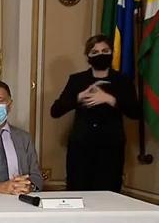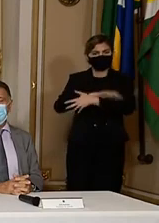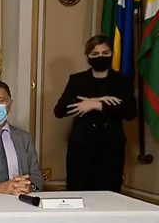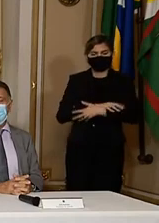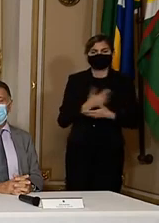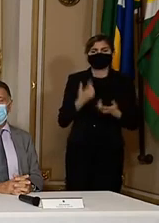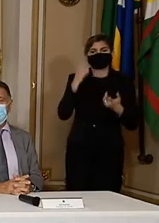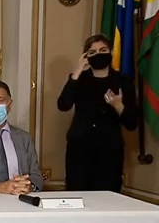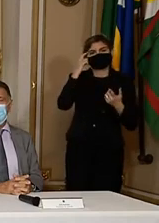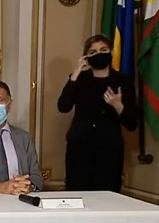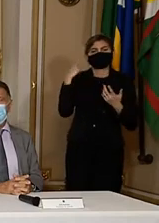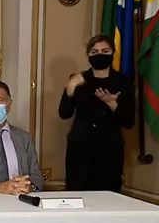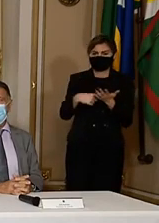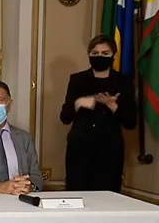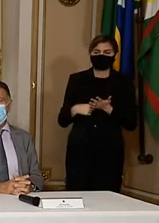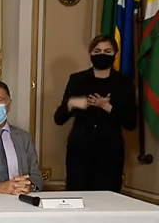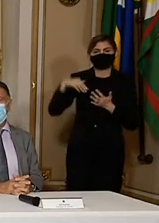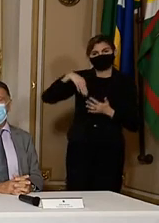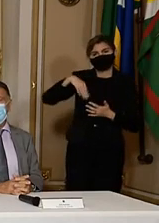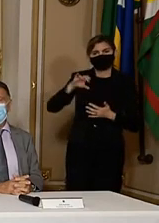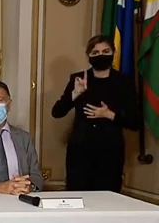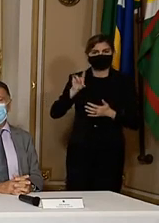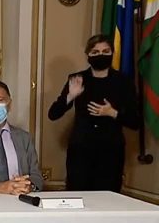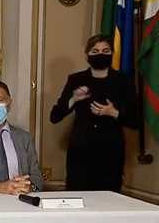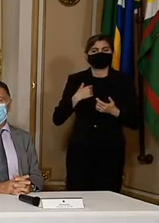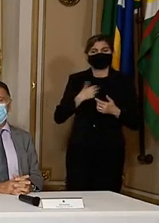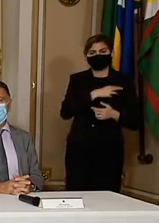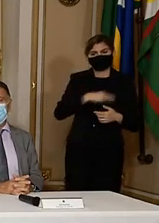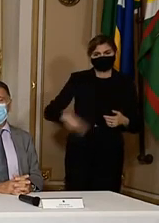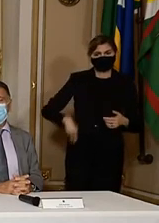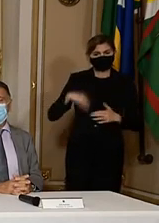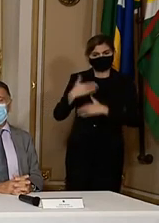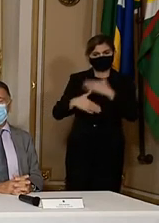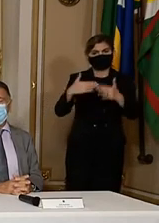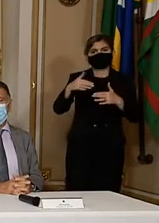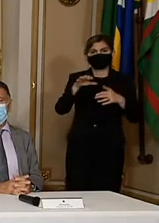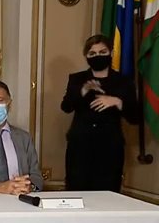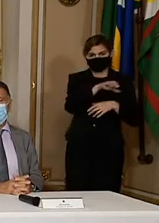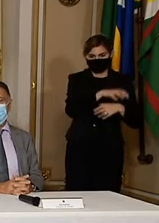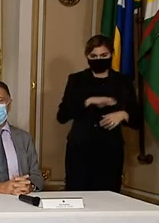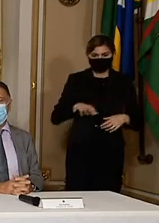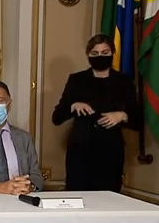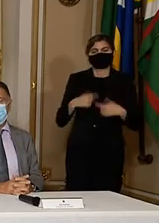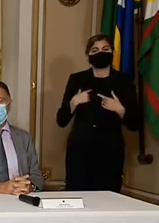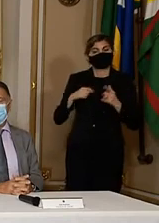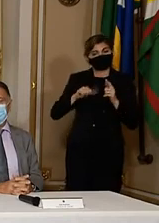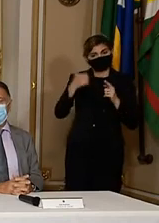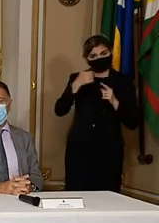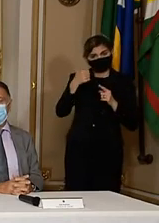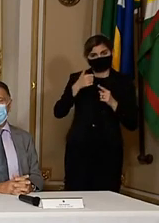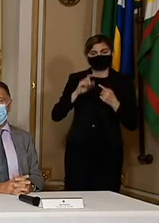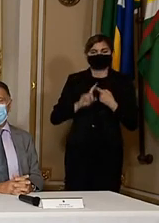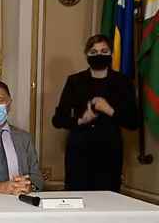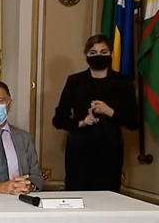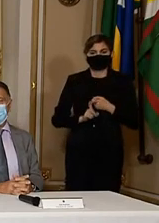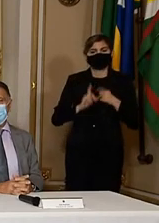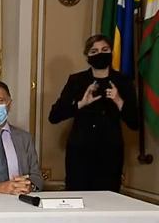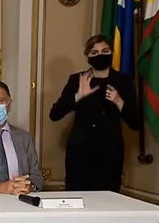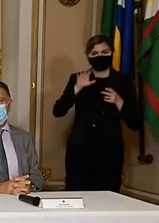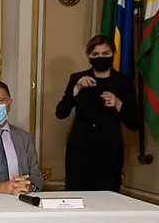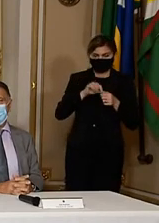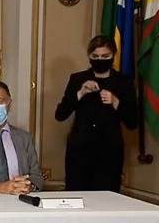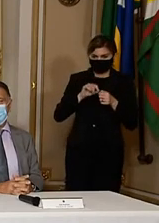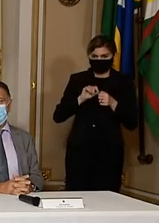convênios firmados com MDR Ministérios envolvimento Regional primeiro a